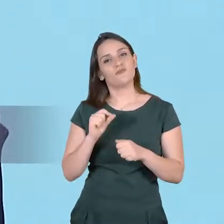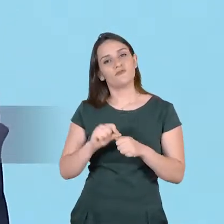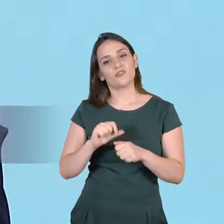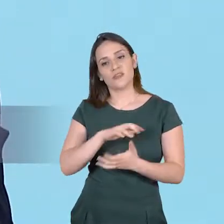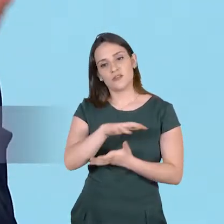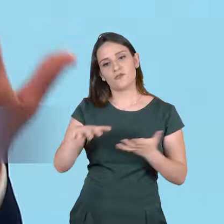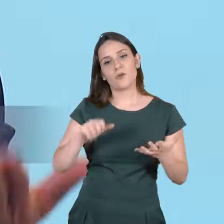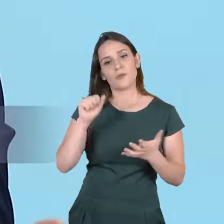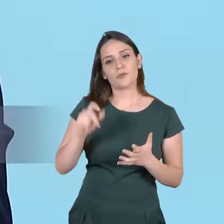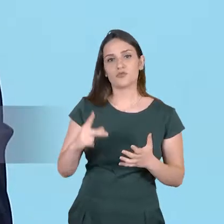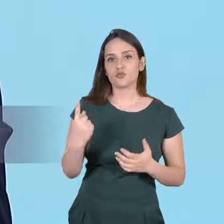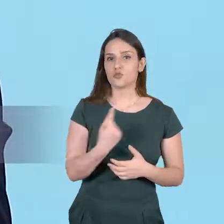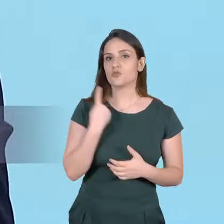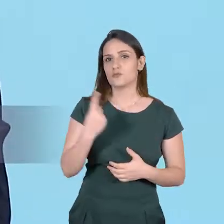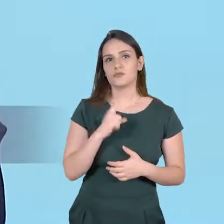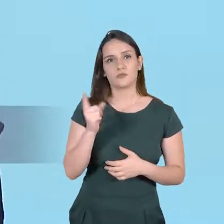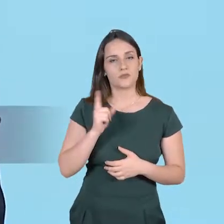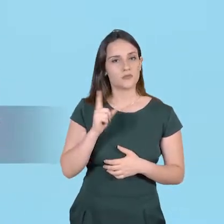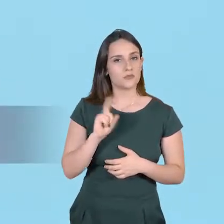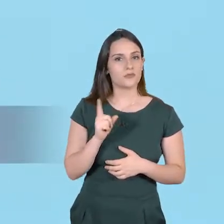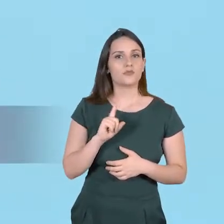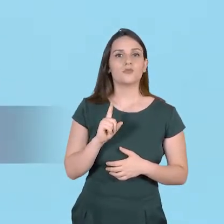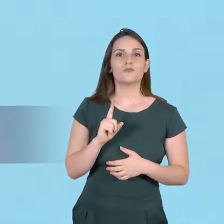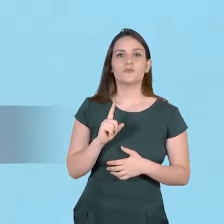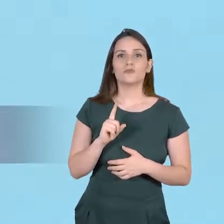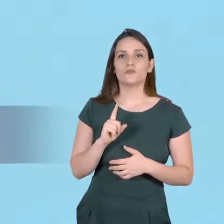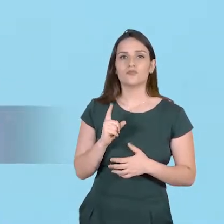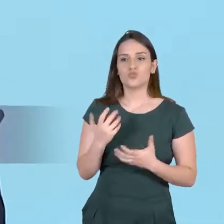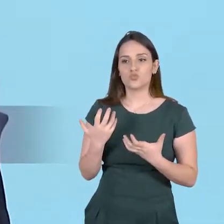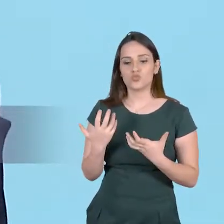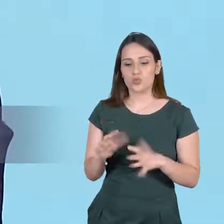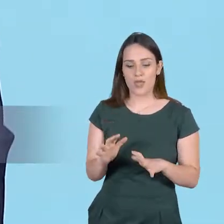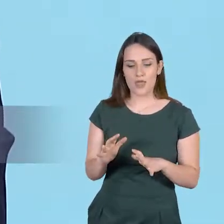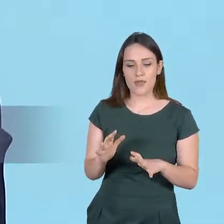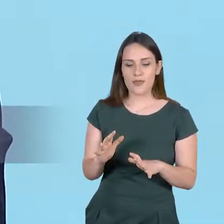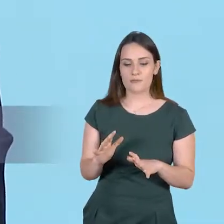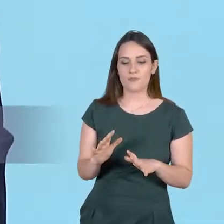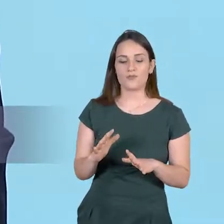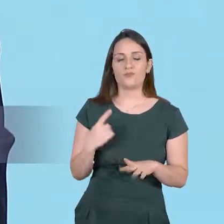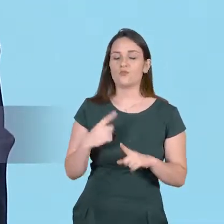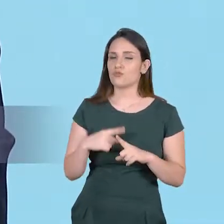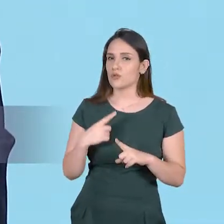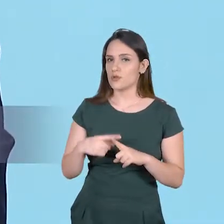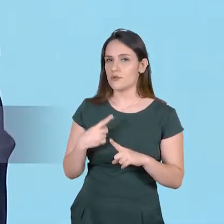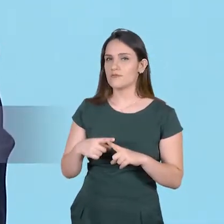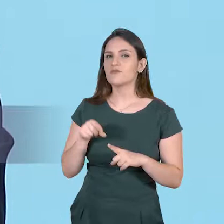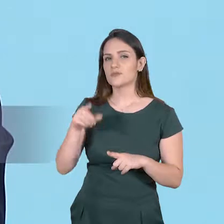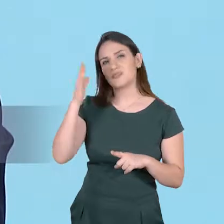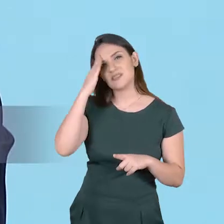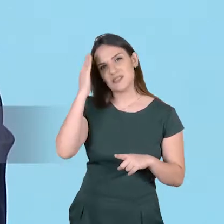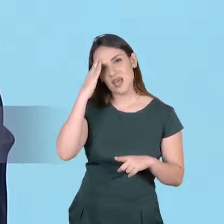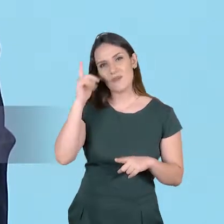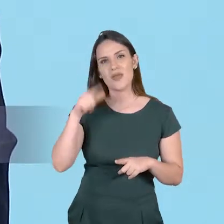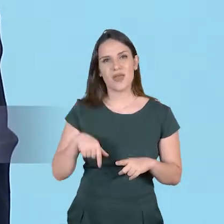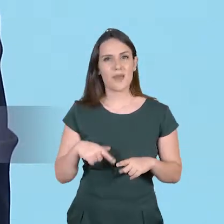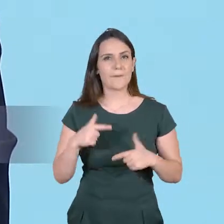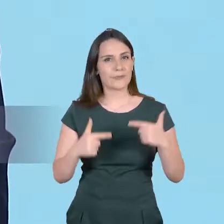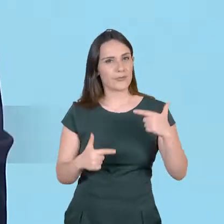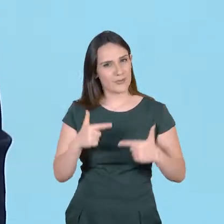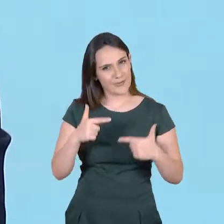Previdência, envolvendo também estados e municípios. A gente sabe que é por uma questão política,